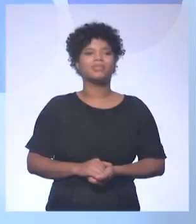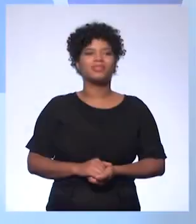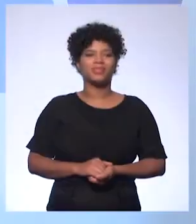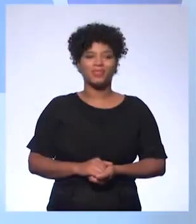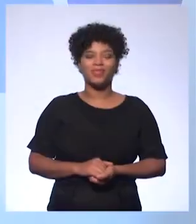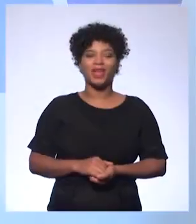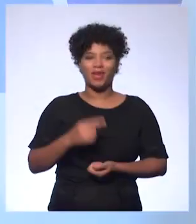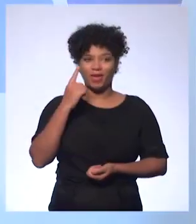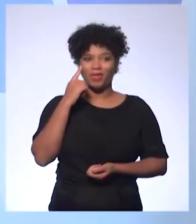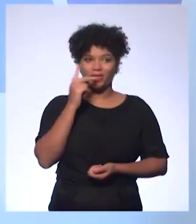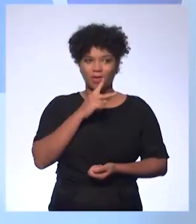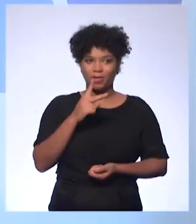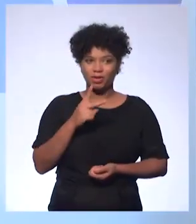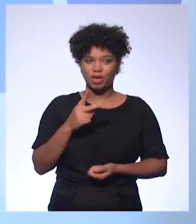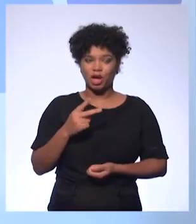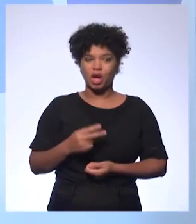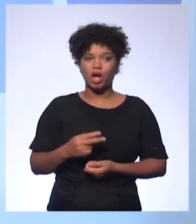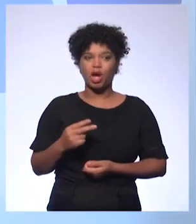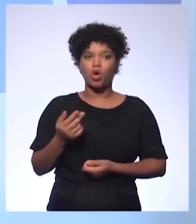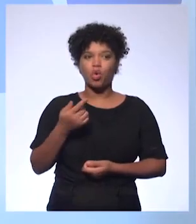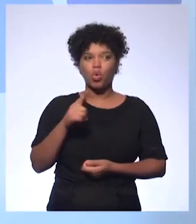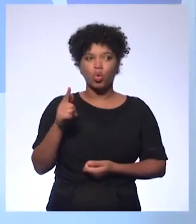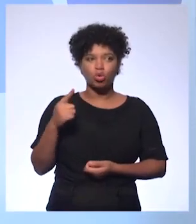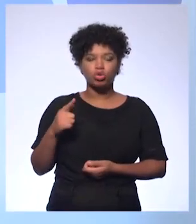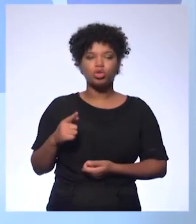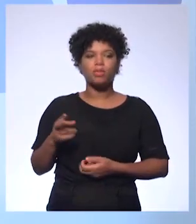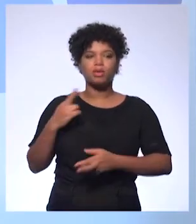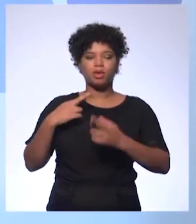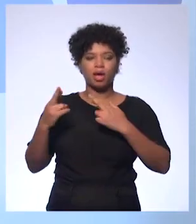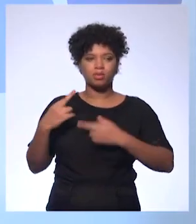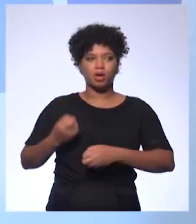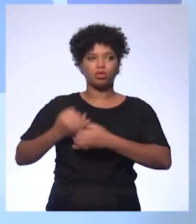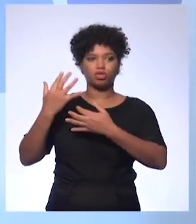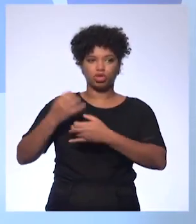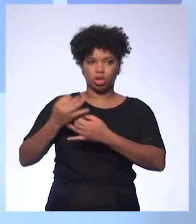Olha só, professora, vamos ver aqui as nossas últimas interações da aula de hoje.